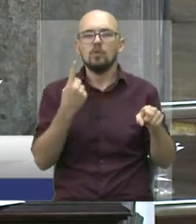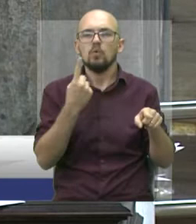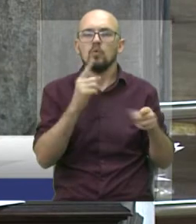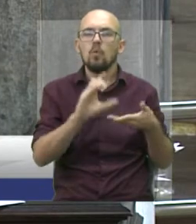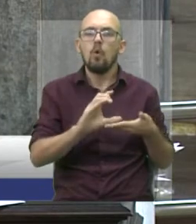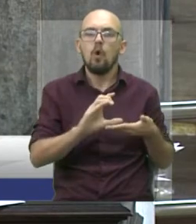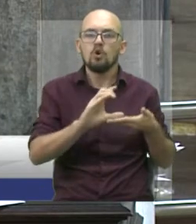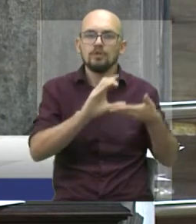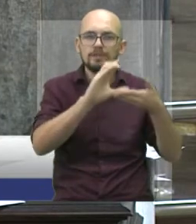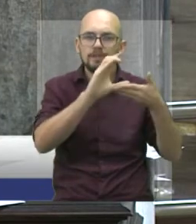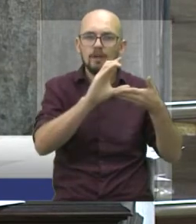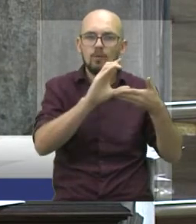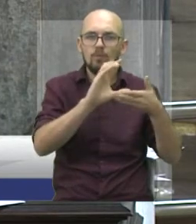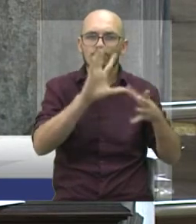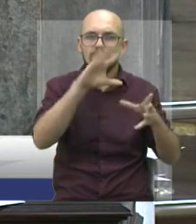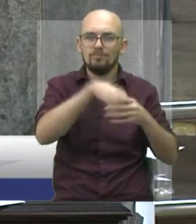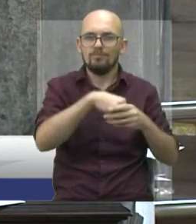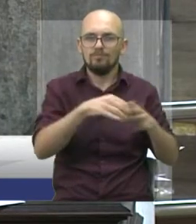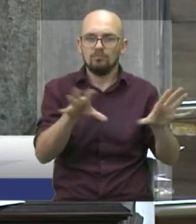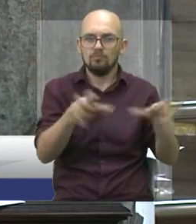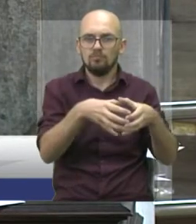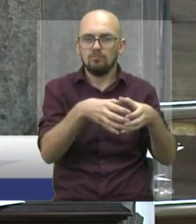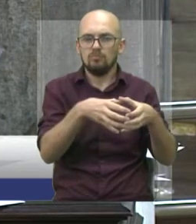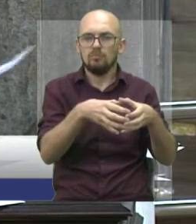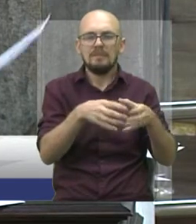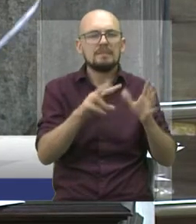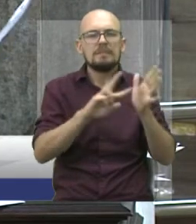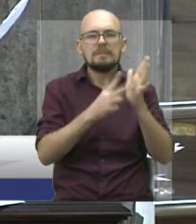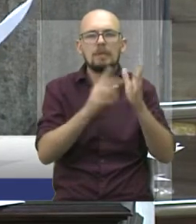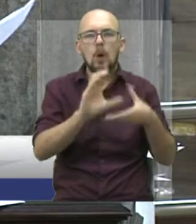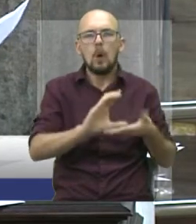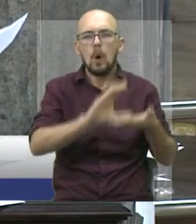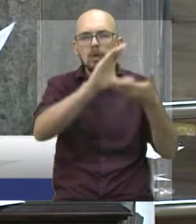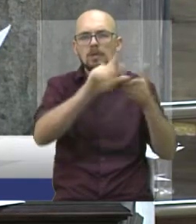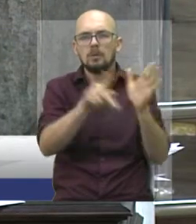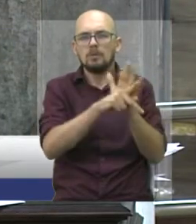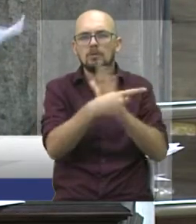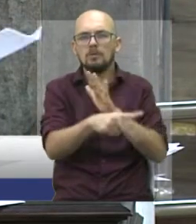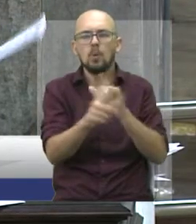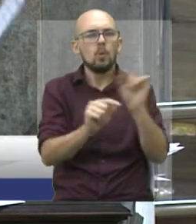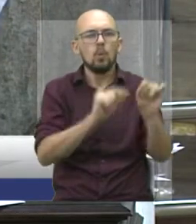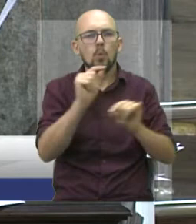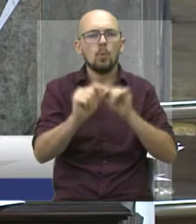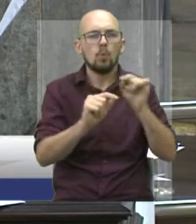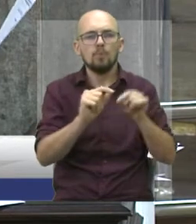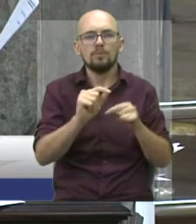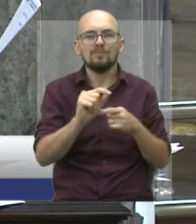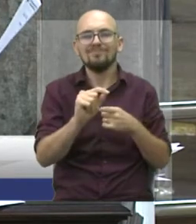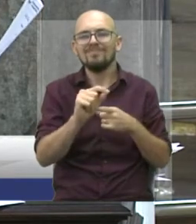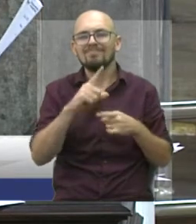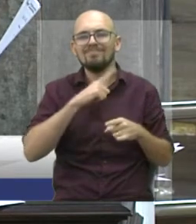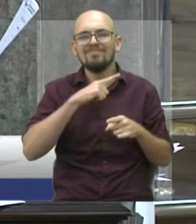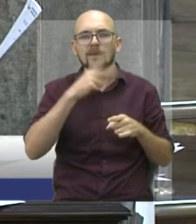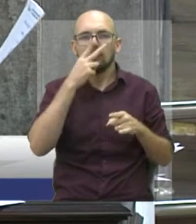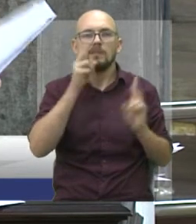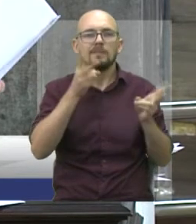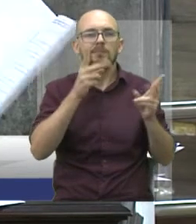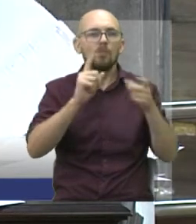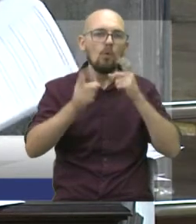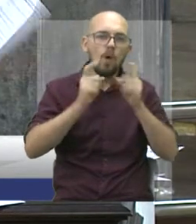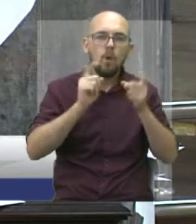conselho consultivo. O que é esse conselho consultivo? Tem várias